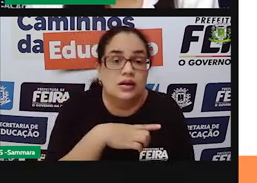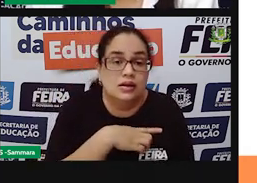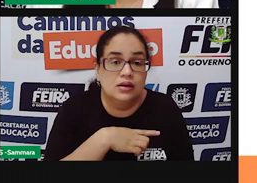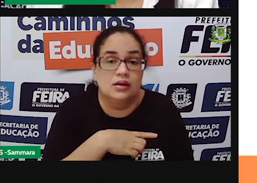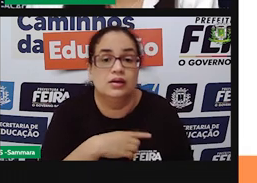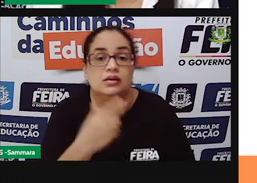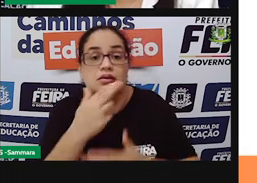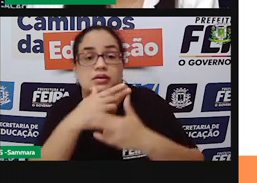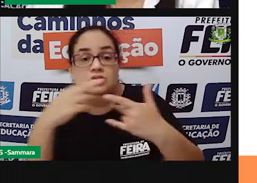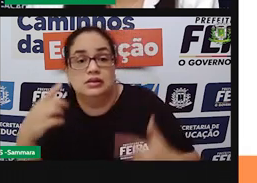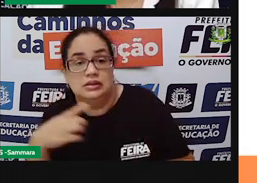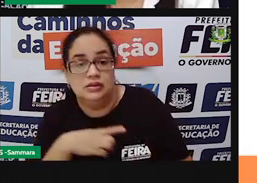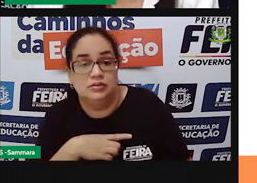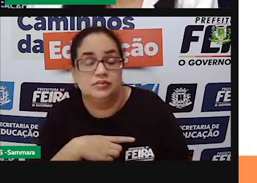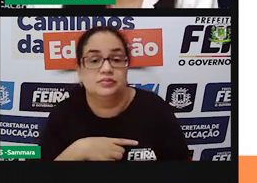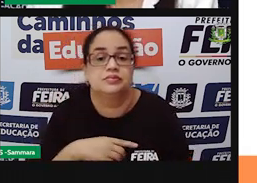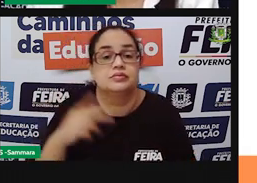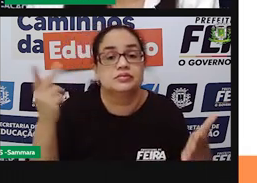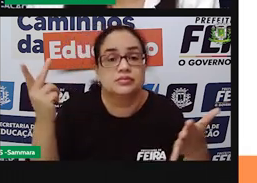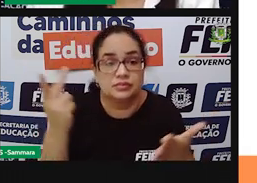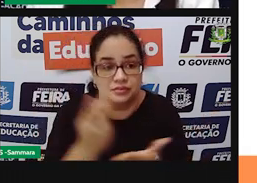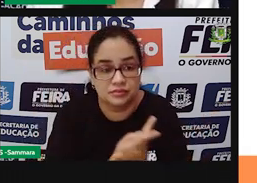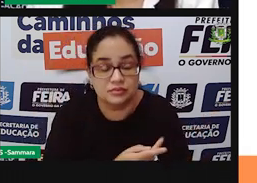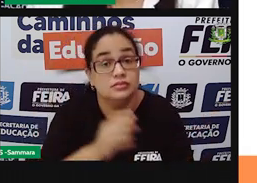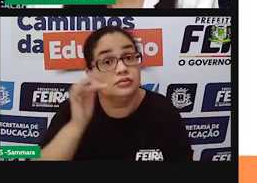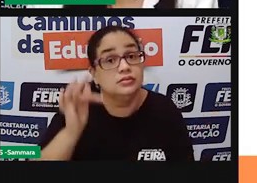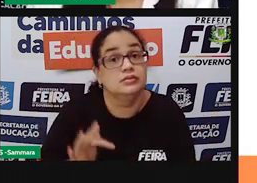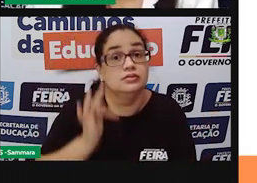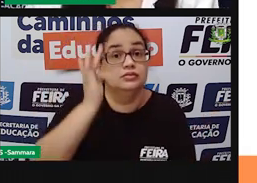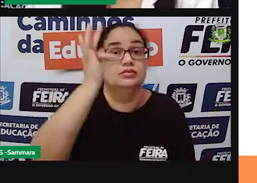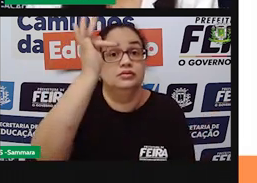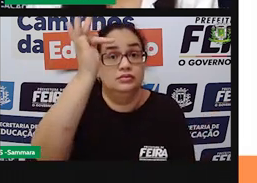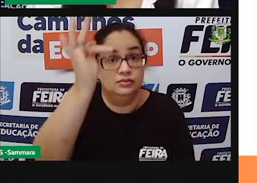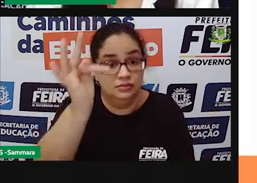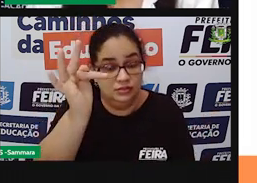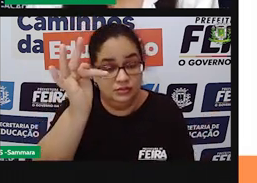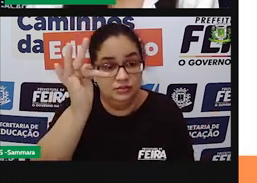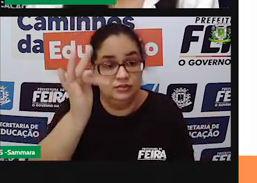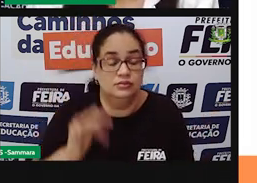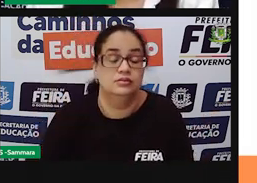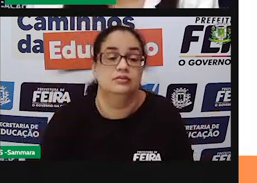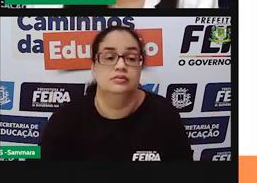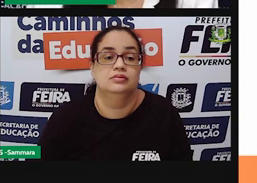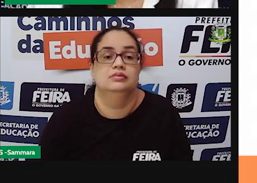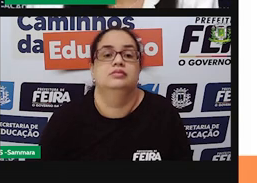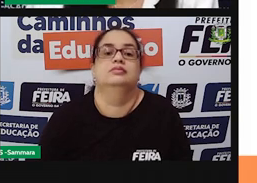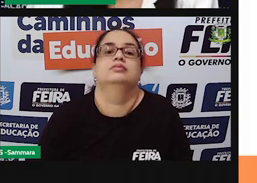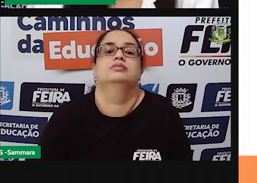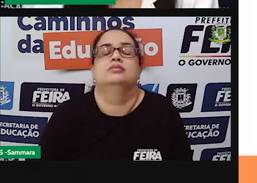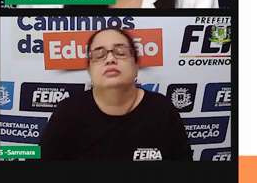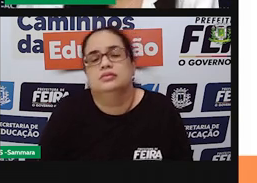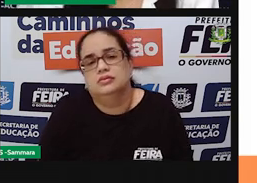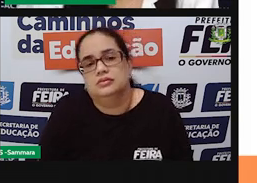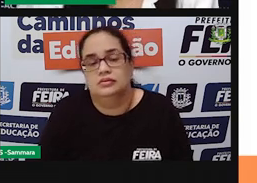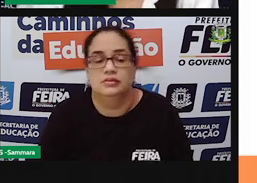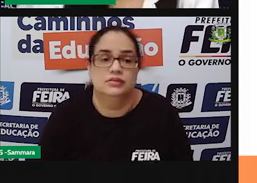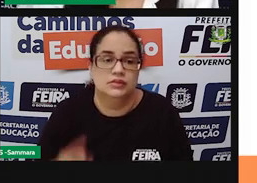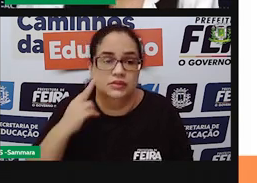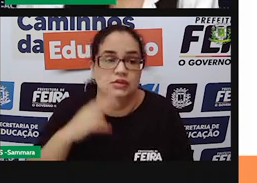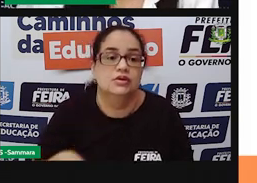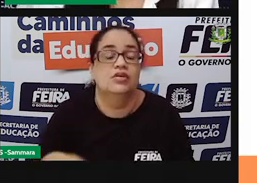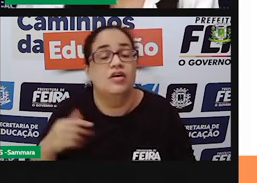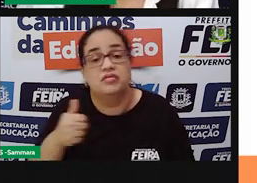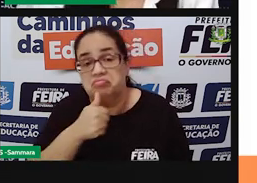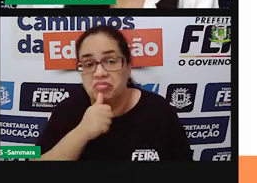que indicam que uma determinada ação acontecerá no momento específico do futuro. Então, se refere a algo